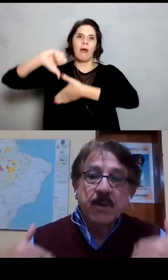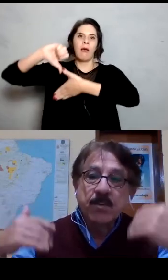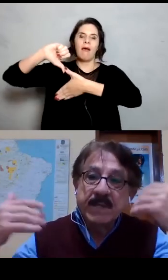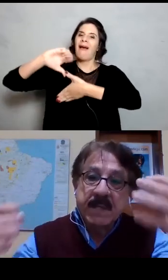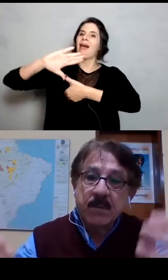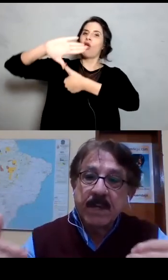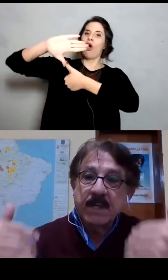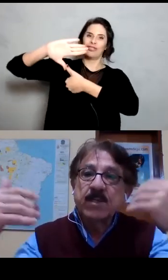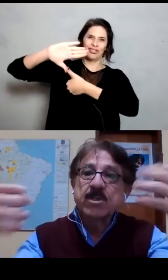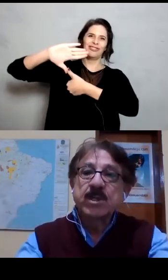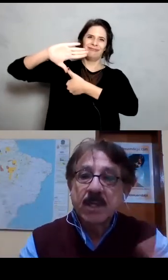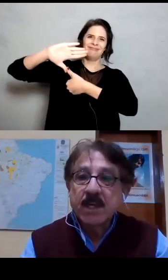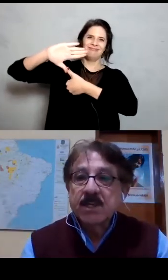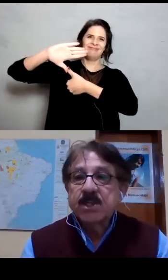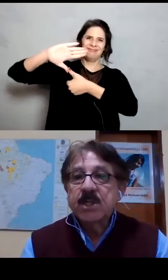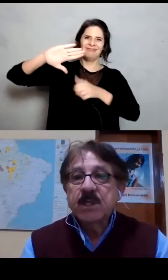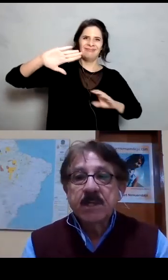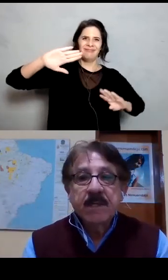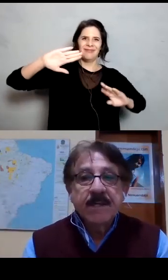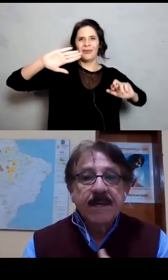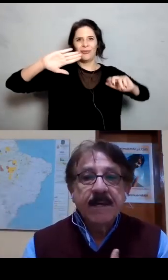e vieram numa sequência de